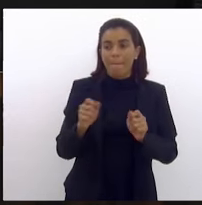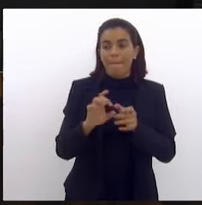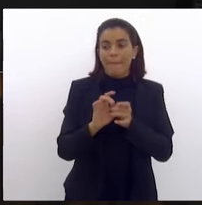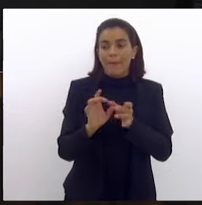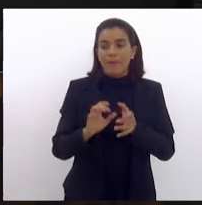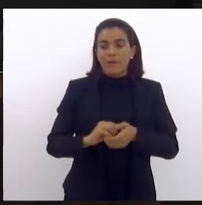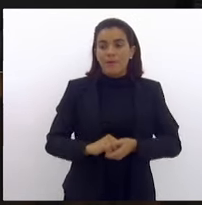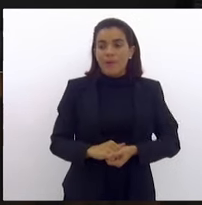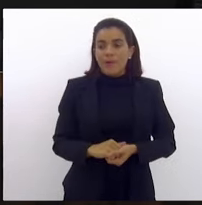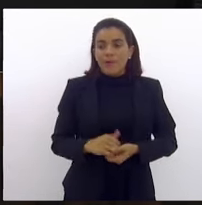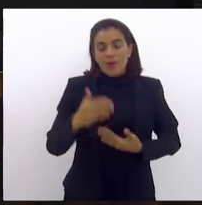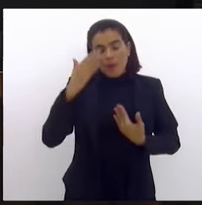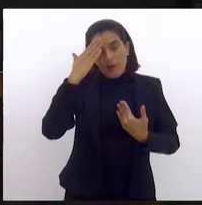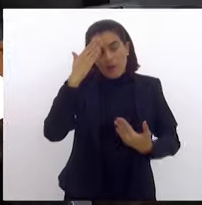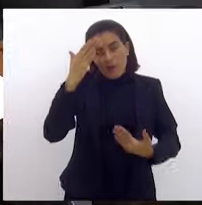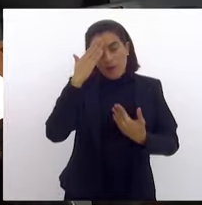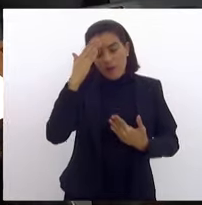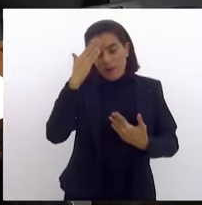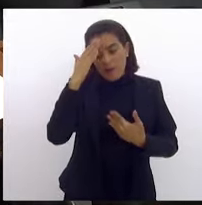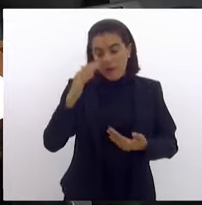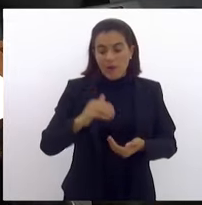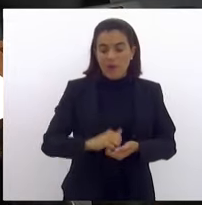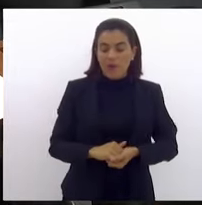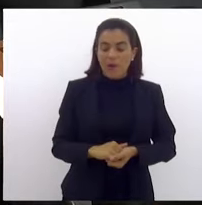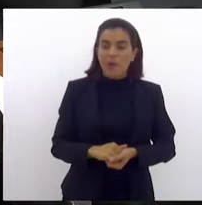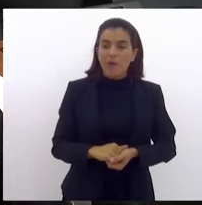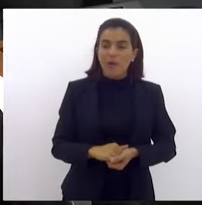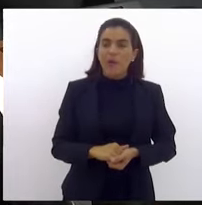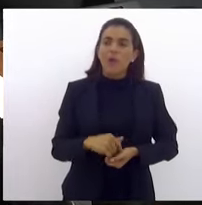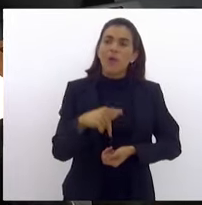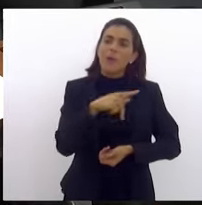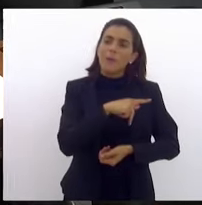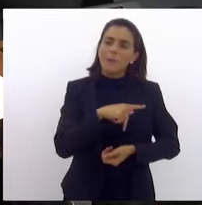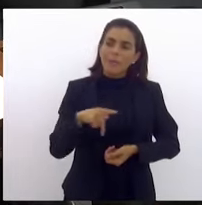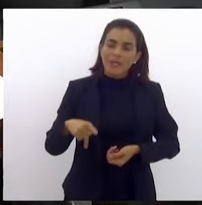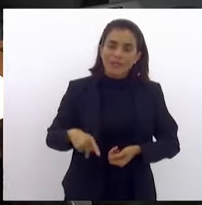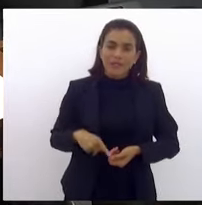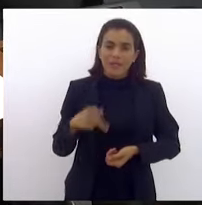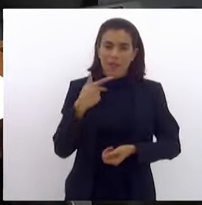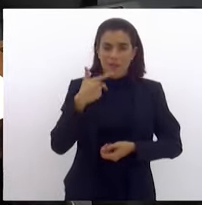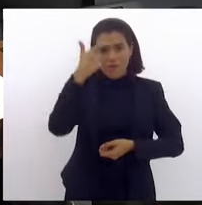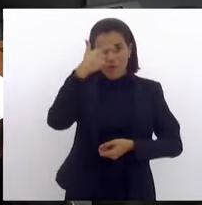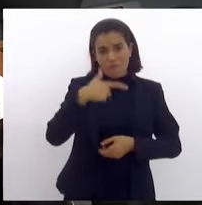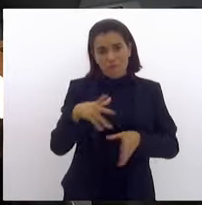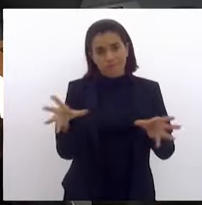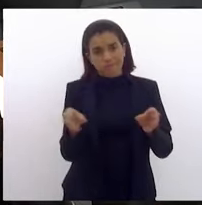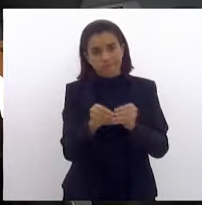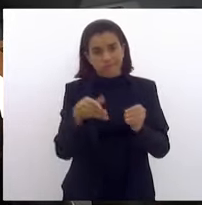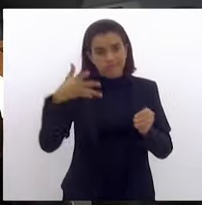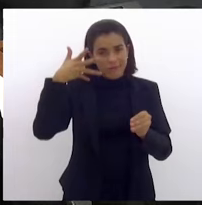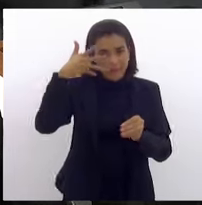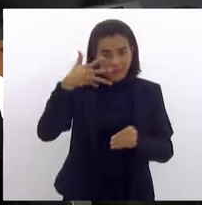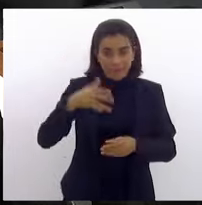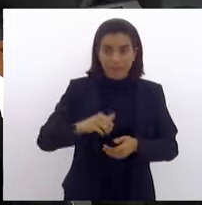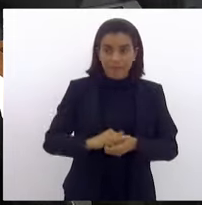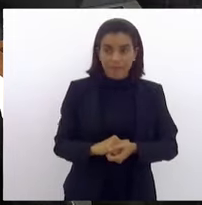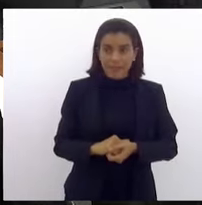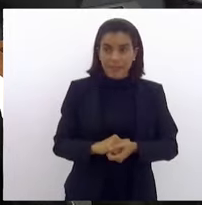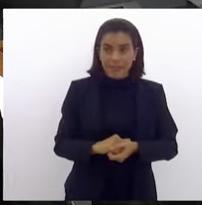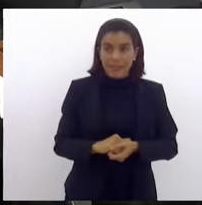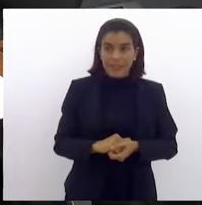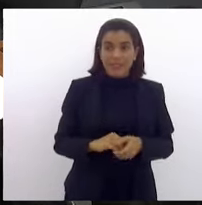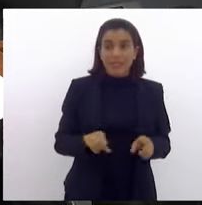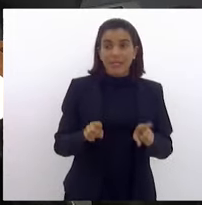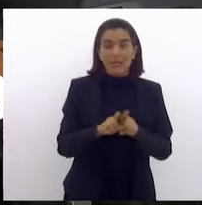vontade. Obrigado, presidente. Presidente, eu vou ser muito breve e acho que